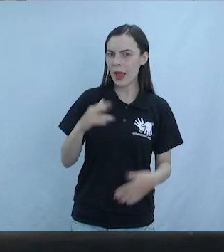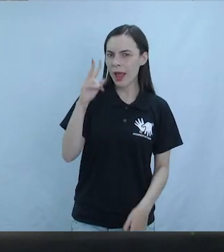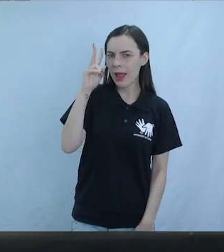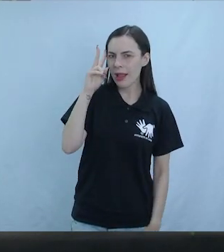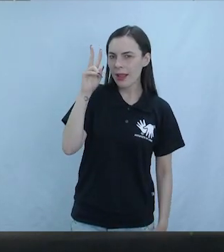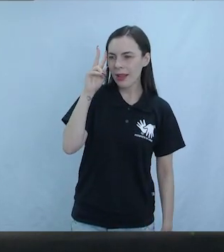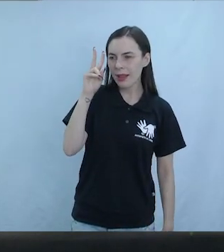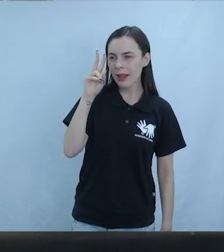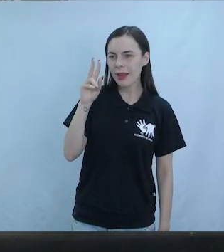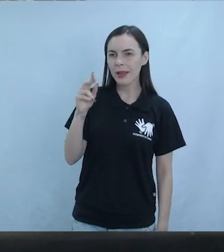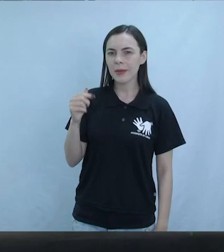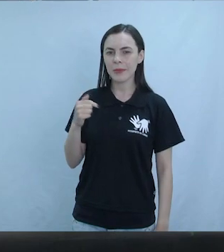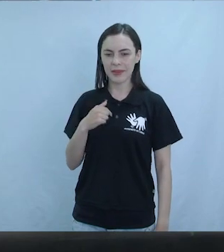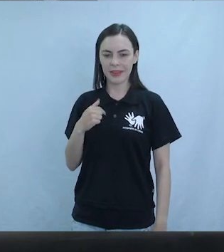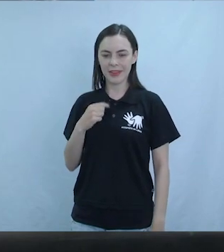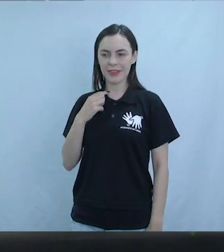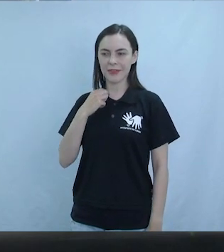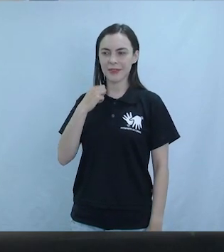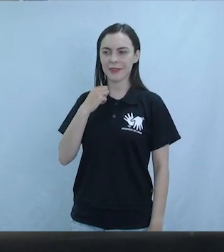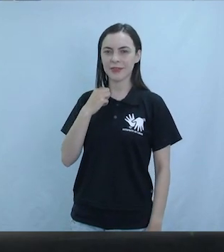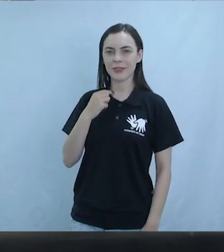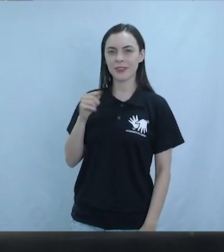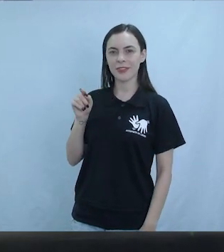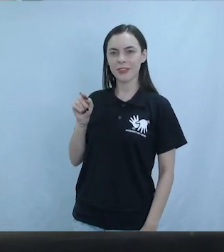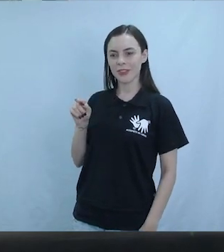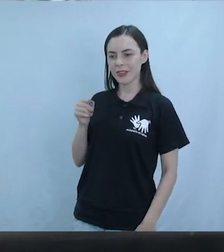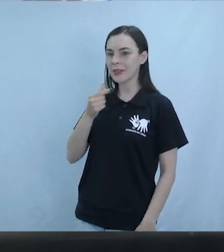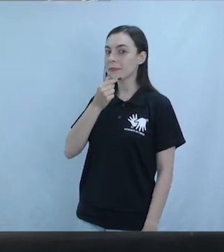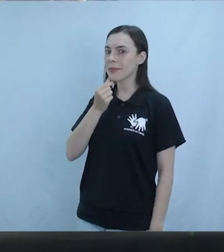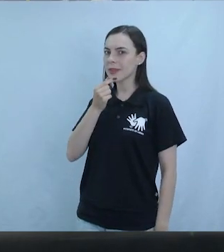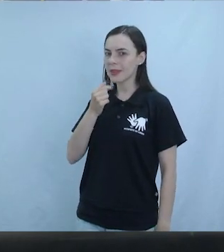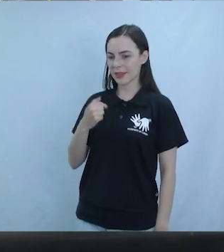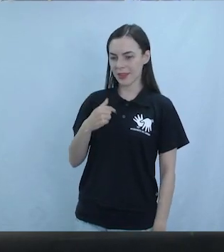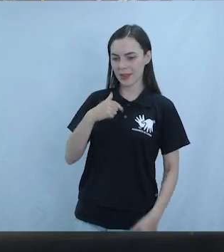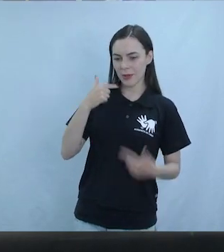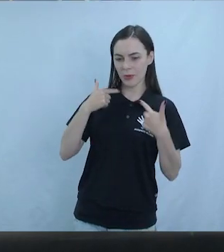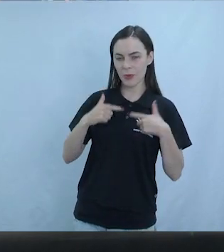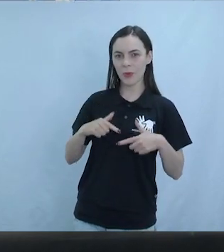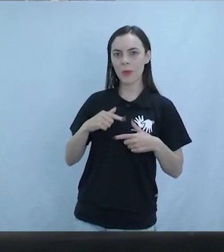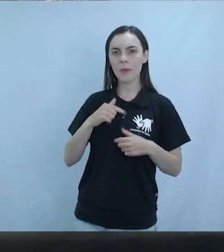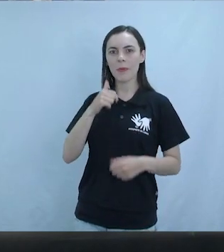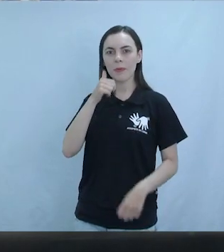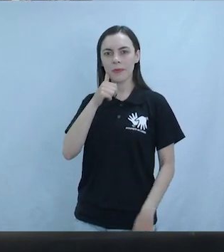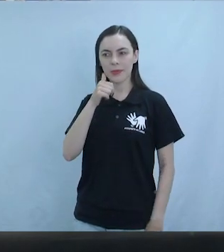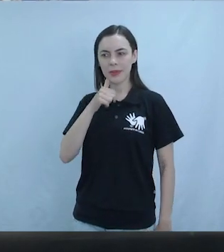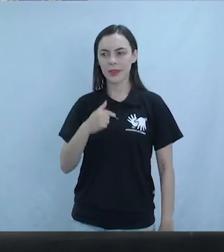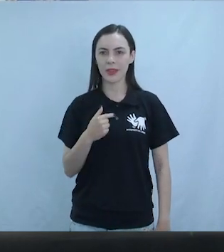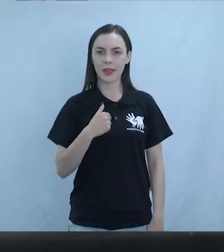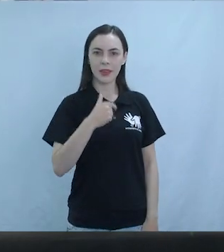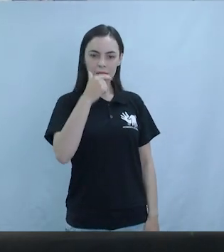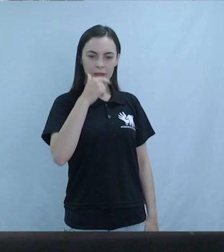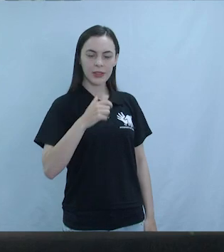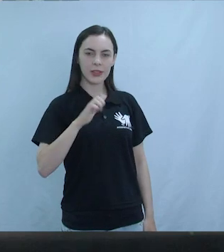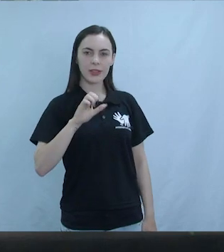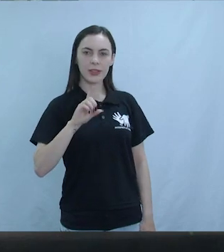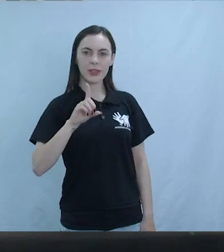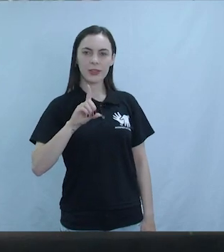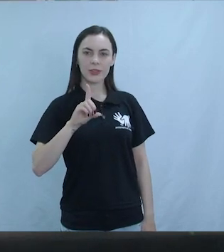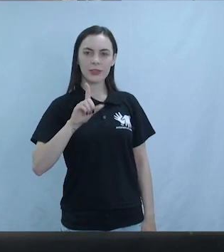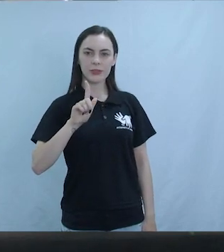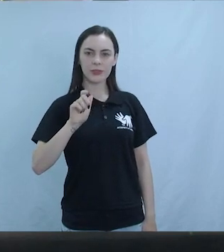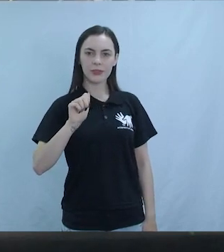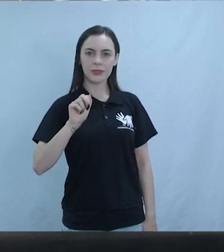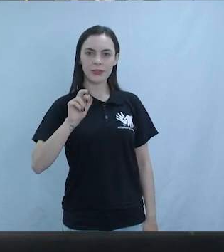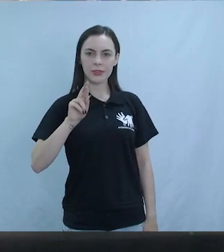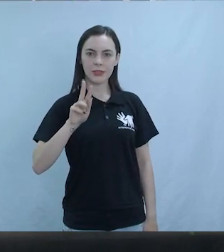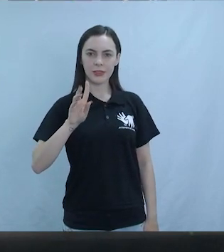Drácula. Lembram que a professora Lu veio vestida de menino e eu vim vestida de menininha? Eu era o Edgard. Isso mesmo, eu